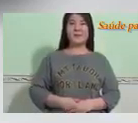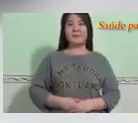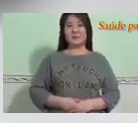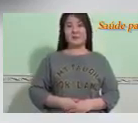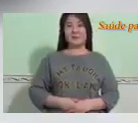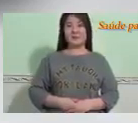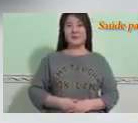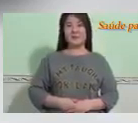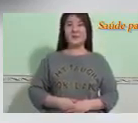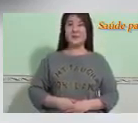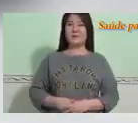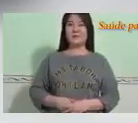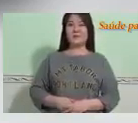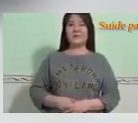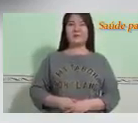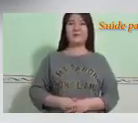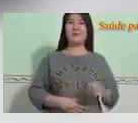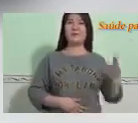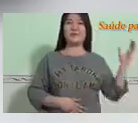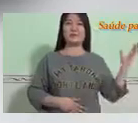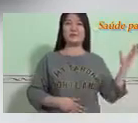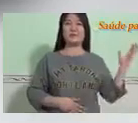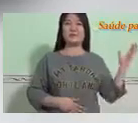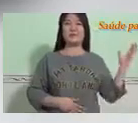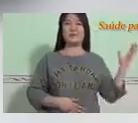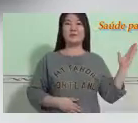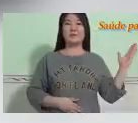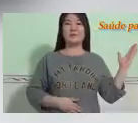e sensibilidade no local tratado.